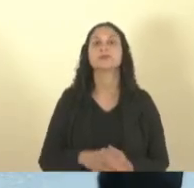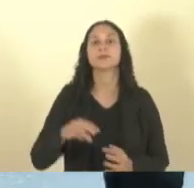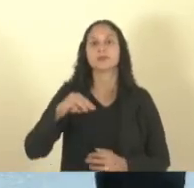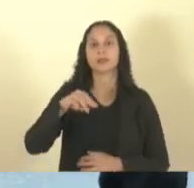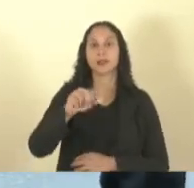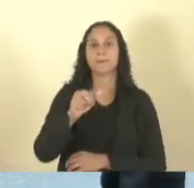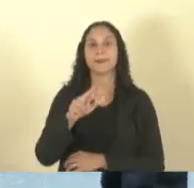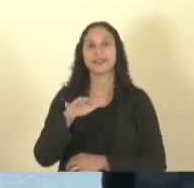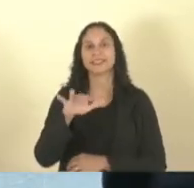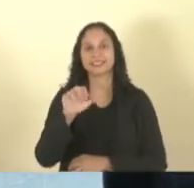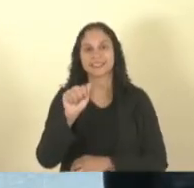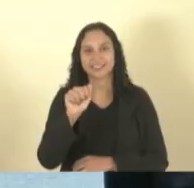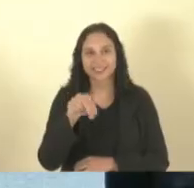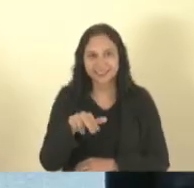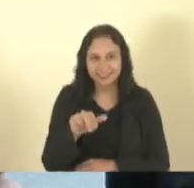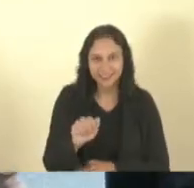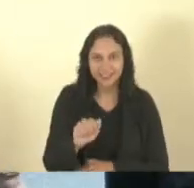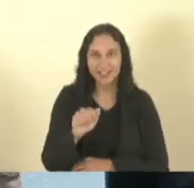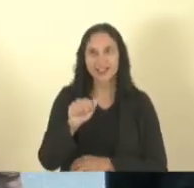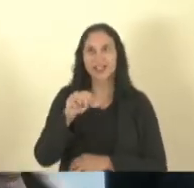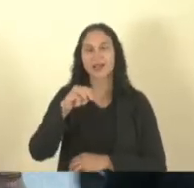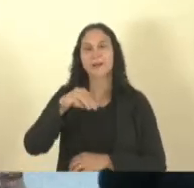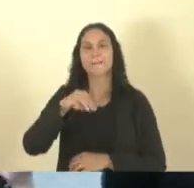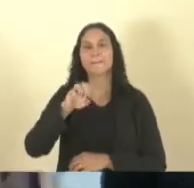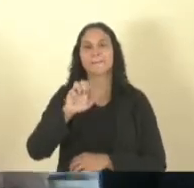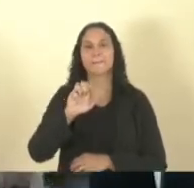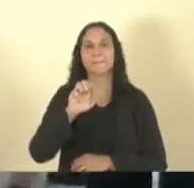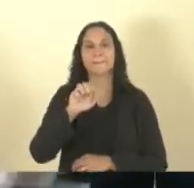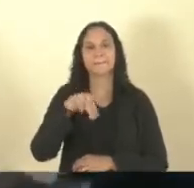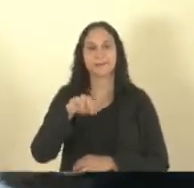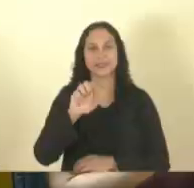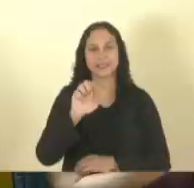Mariana Menezes Vieira de Miranda.